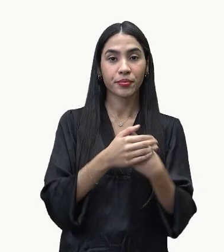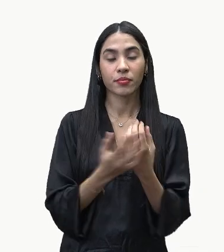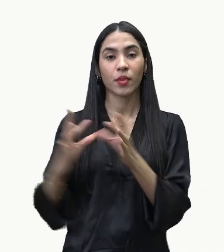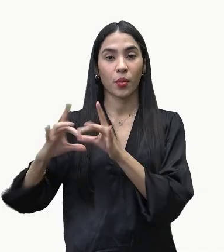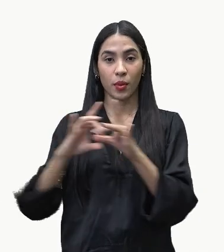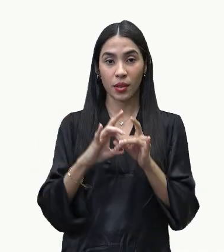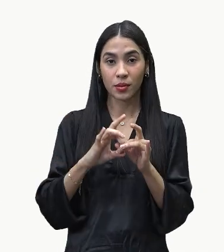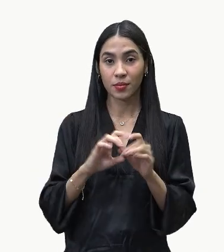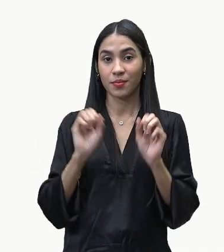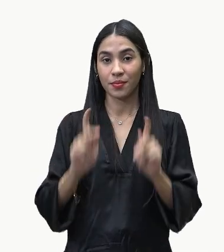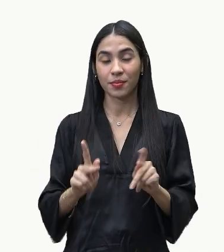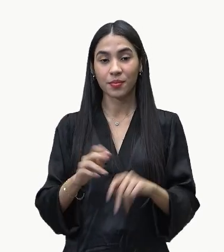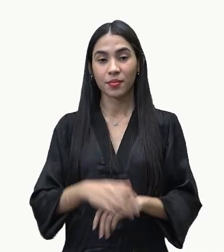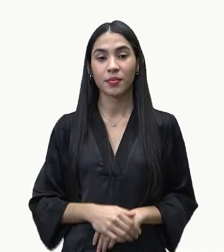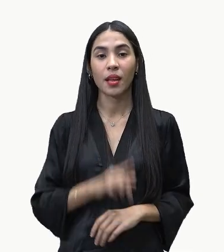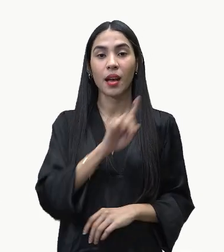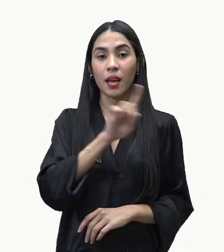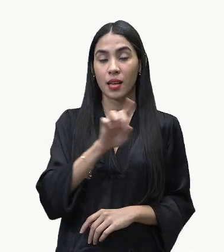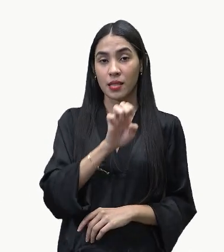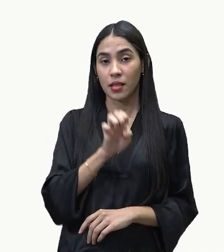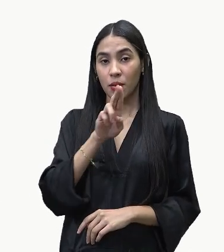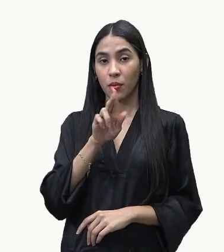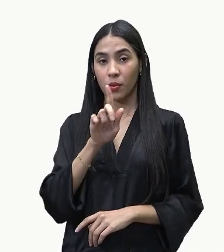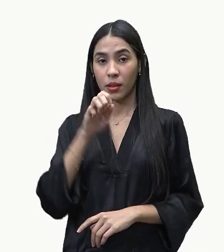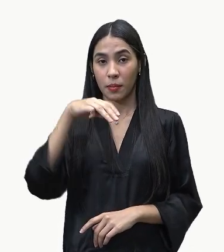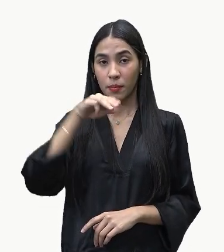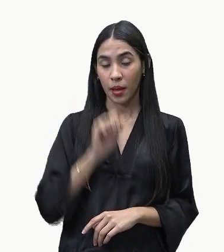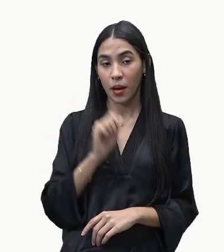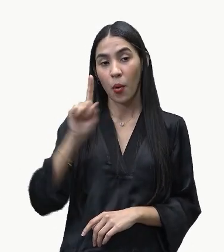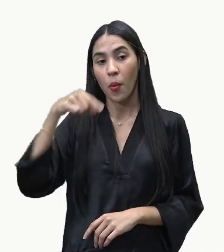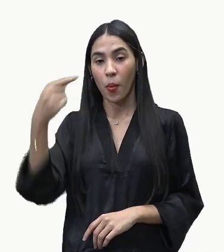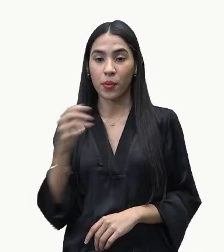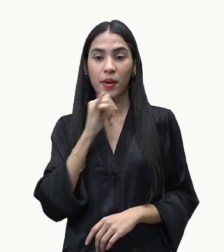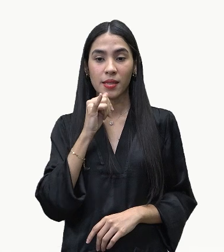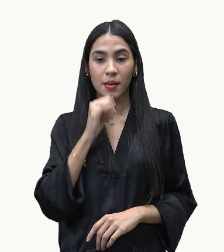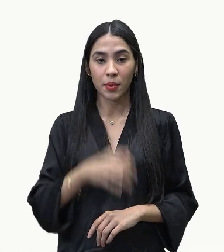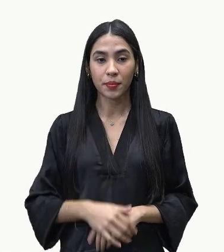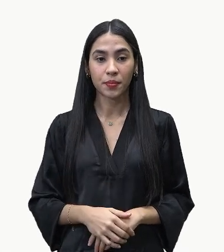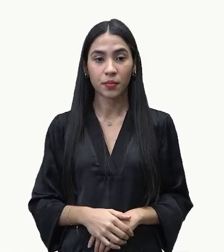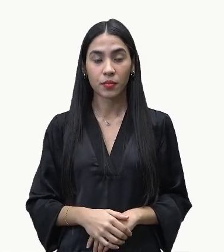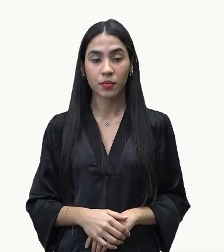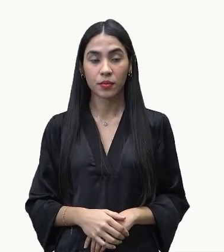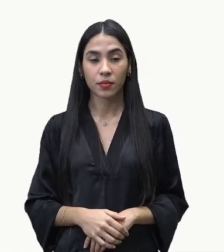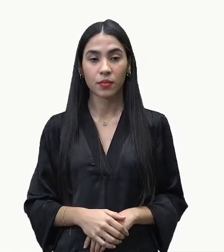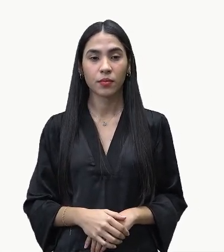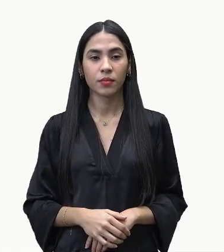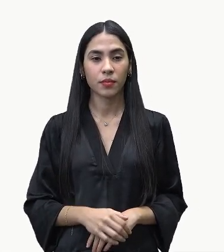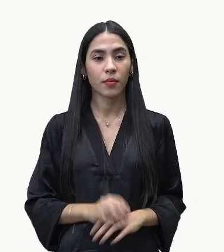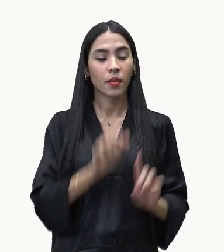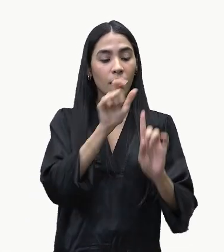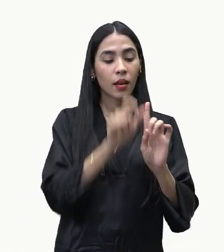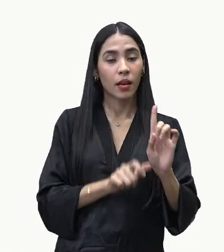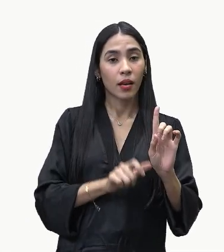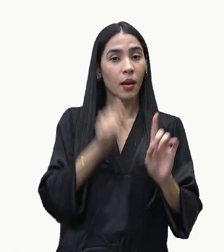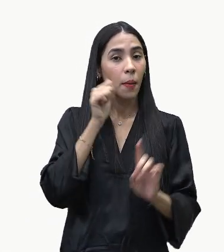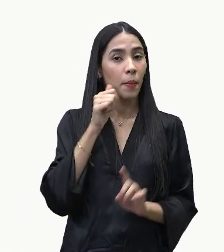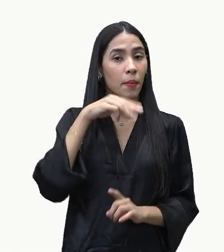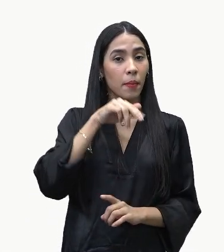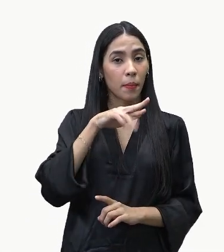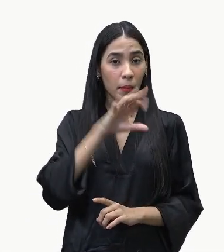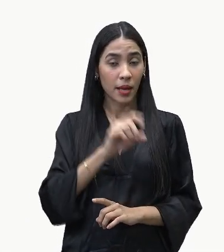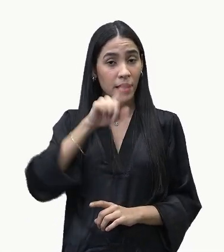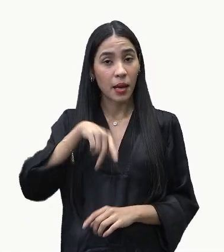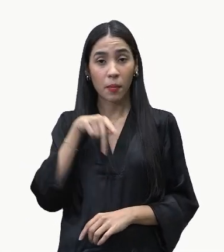contexto, tá? Zeugma. Mais exemplos, vamos lá. Márcia é professora de